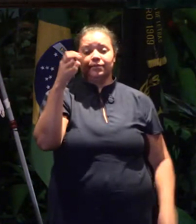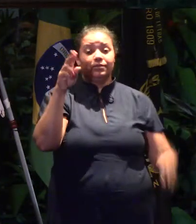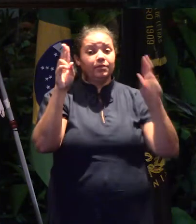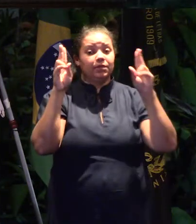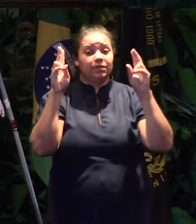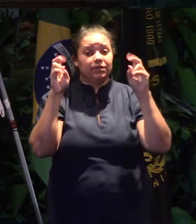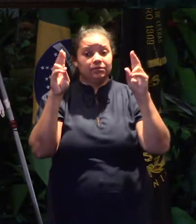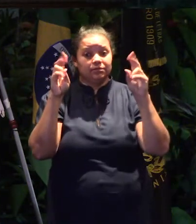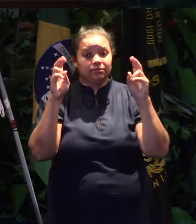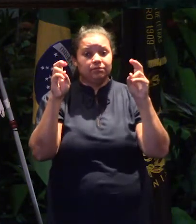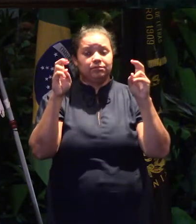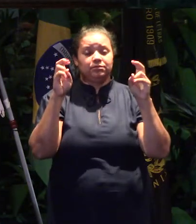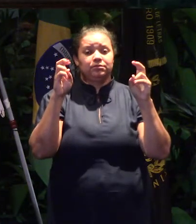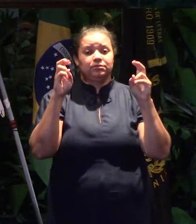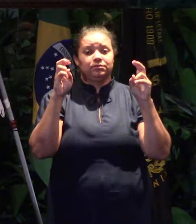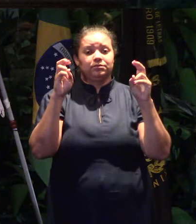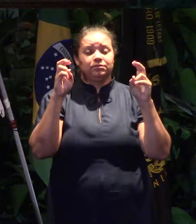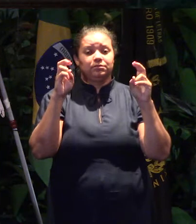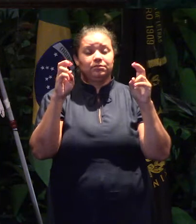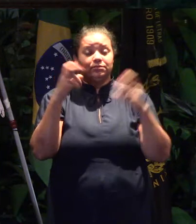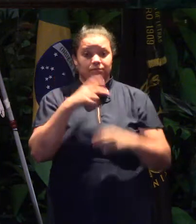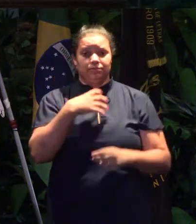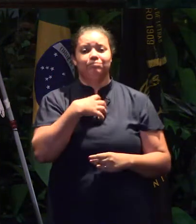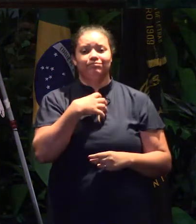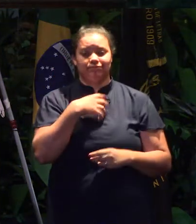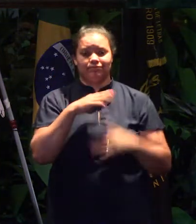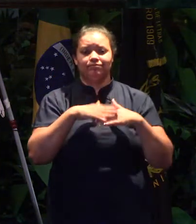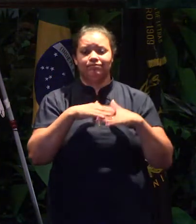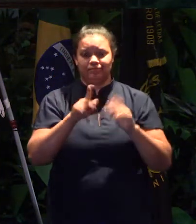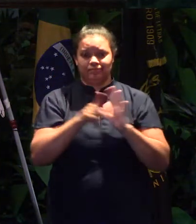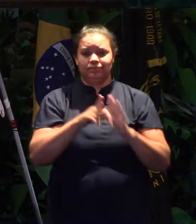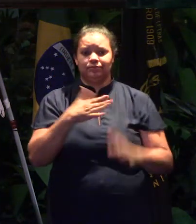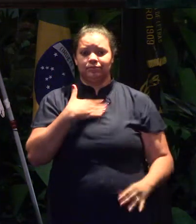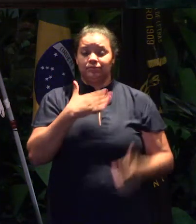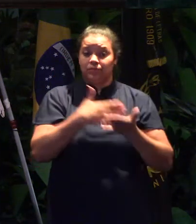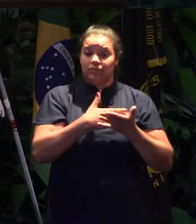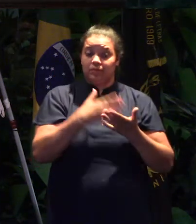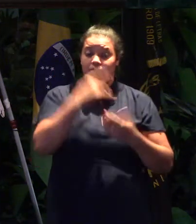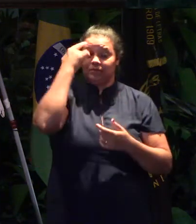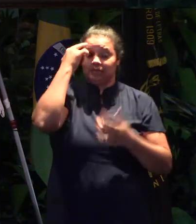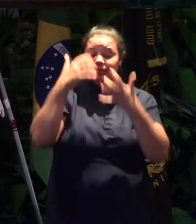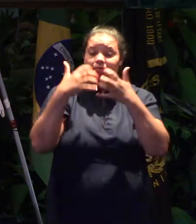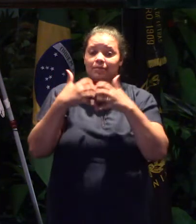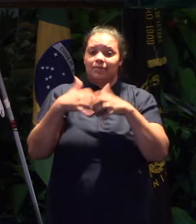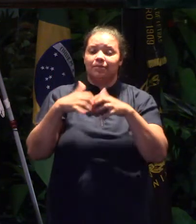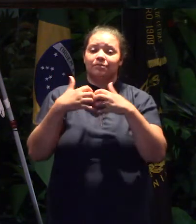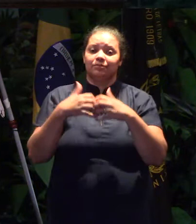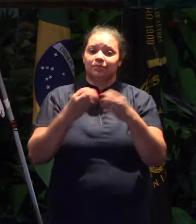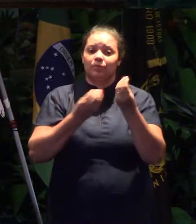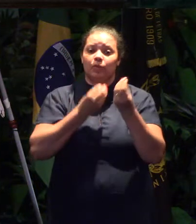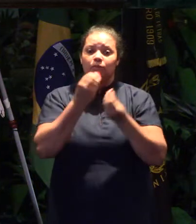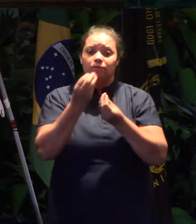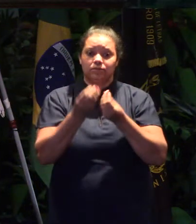vista pessoal é apenas uma das muitas possibilidades de começar a pensar nessa relação